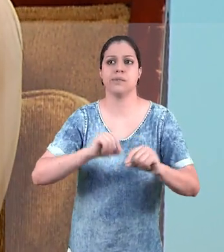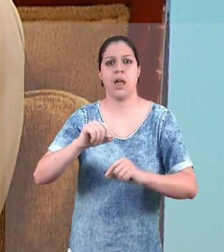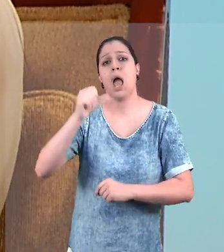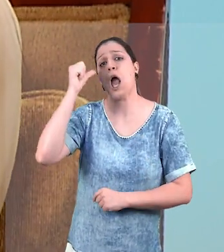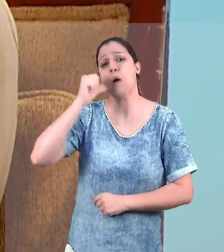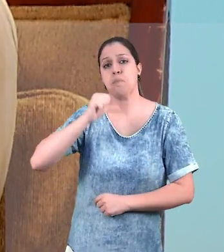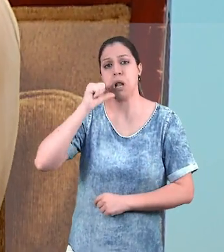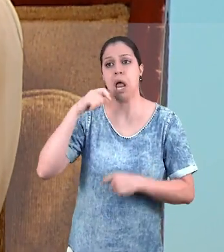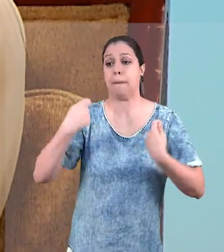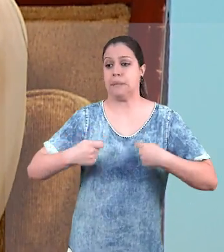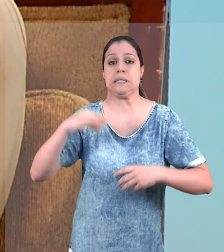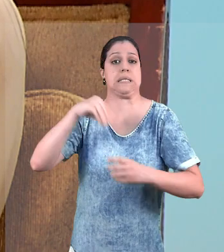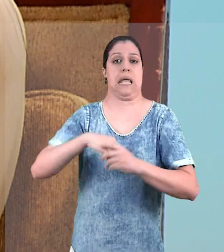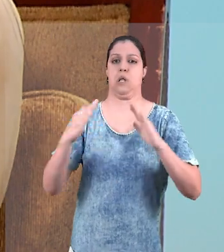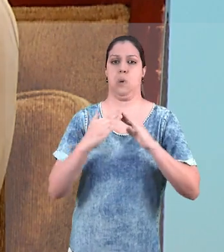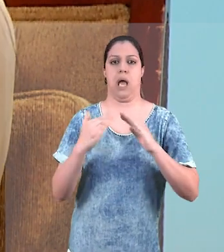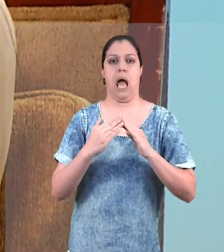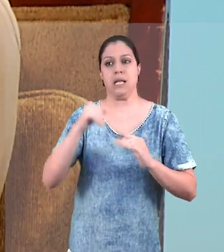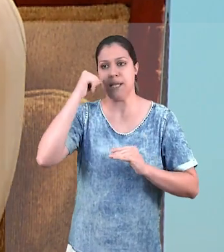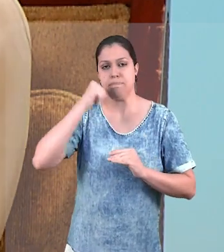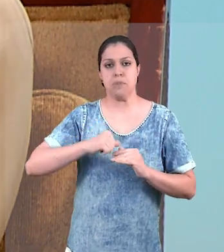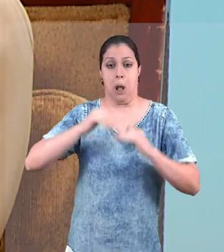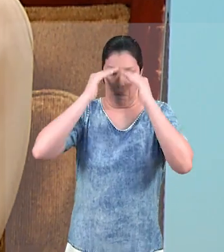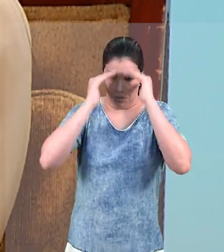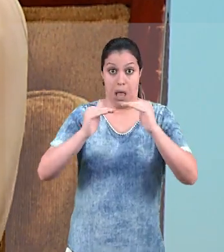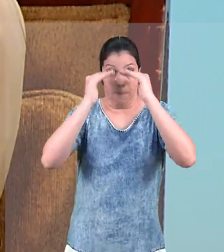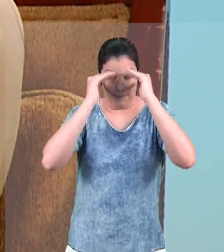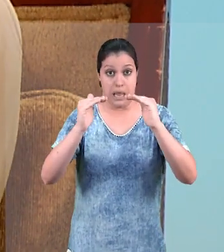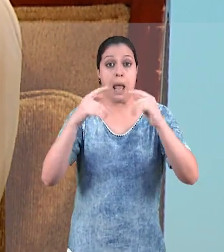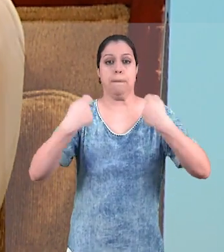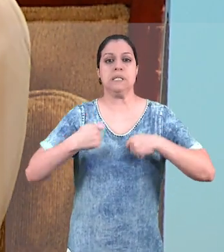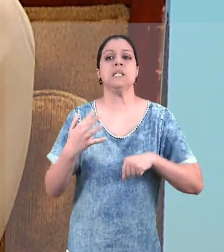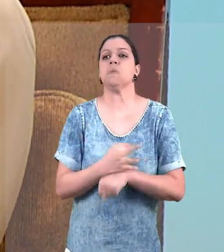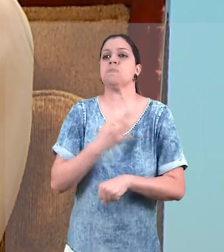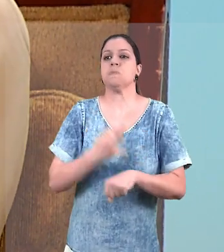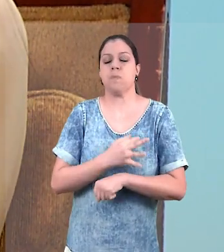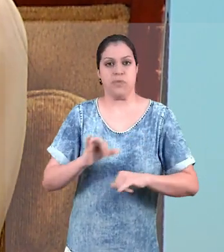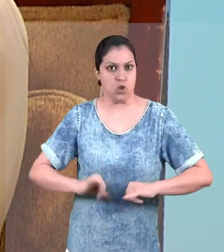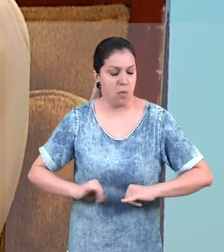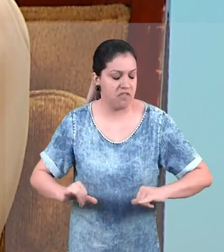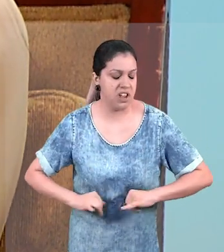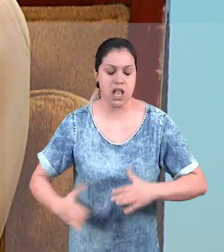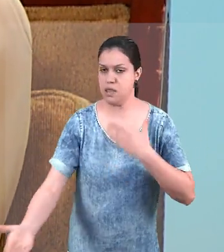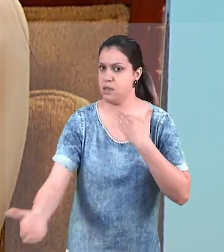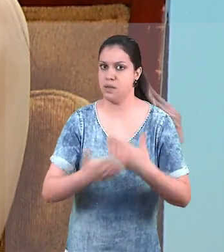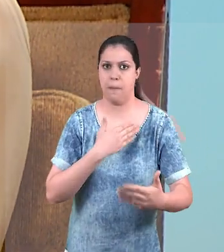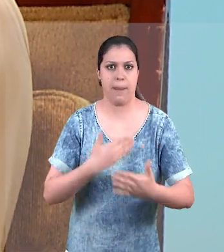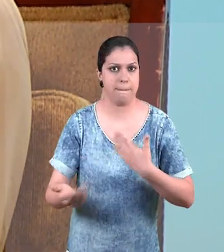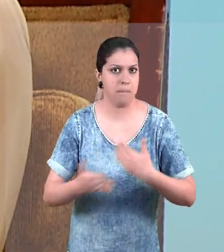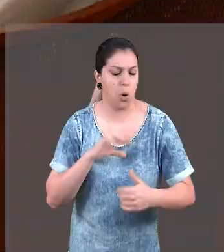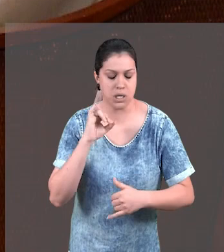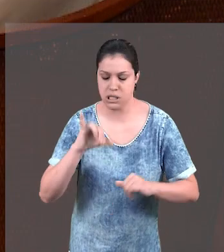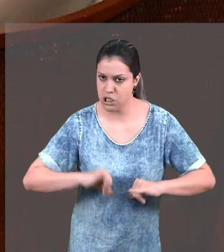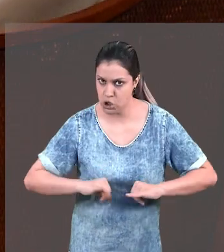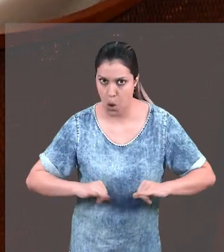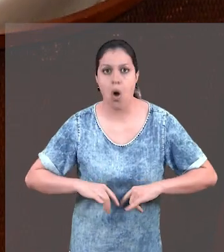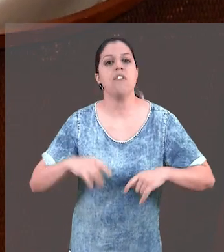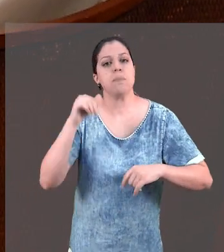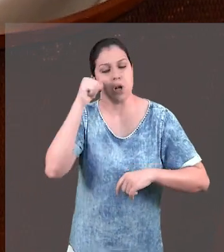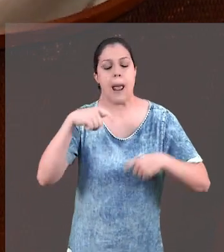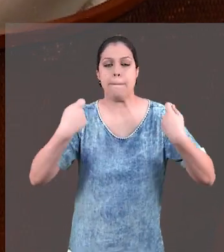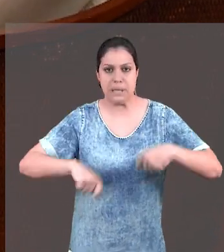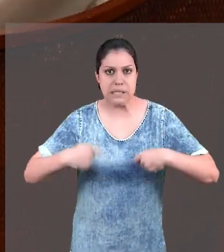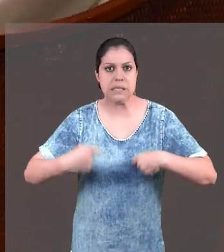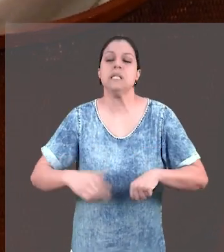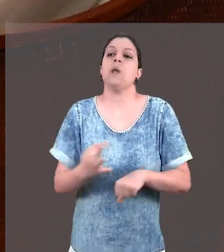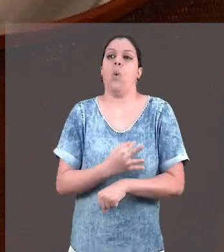que a mulher tem que ficar dentro de casa, tem que ser submissa, tem que suportar um relacionamento, não importa o que ela passe,